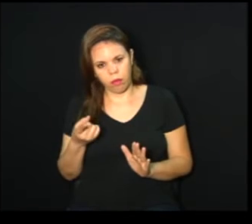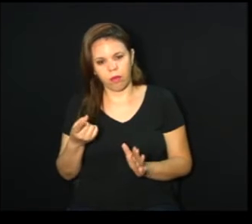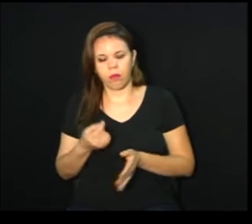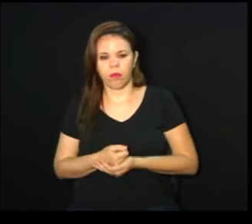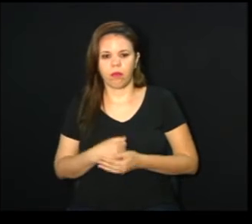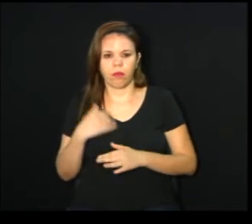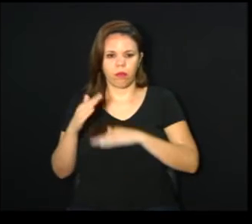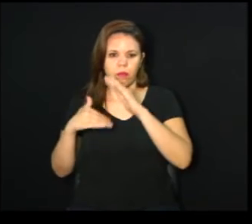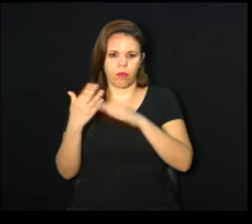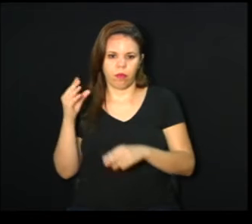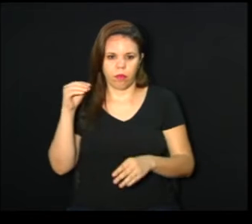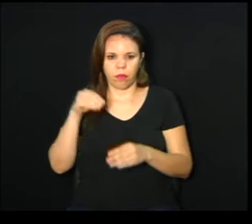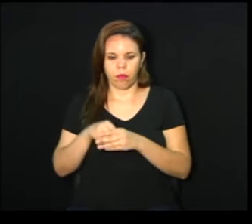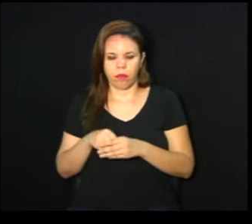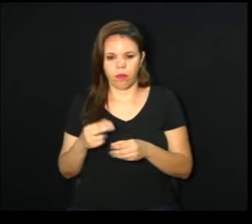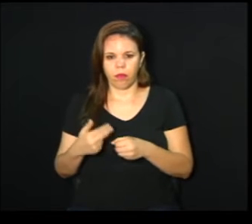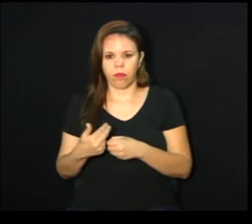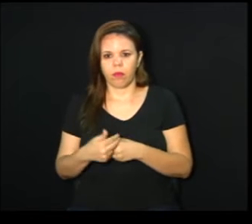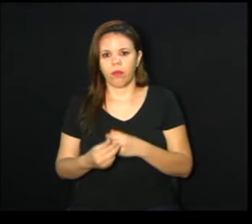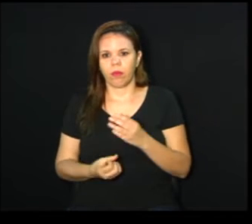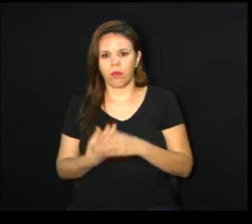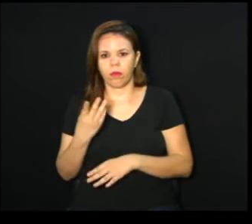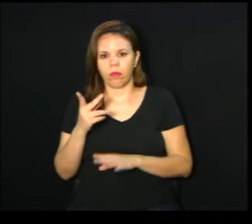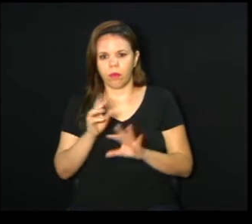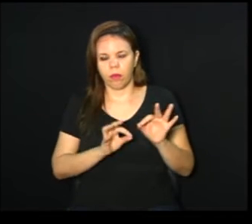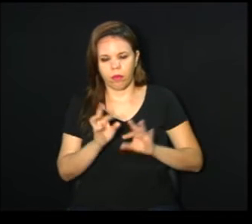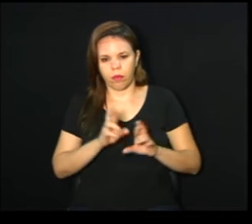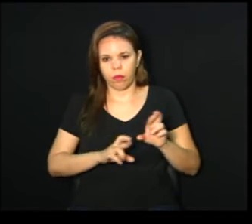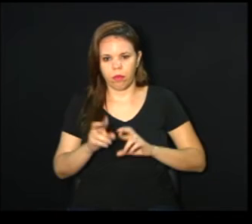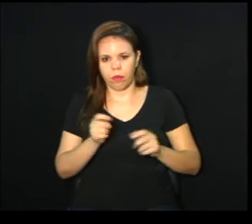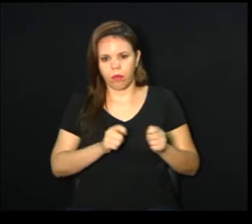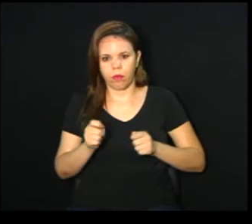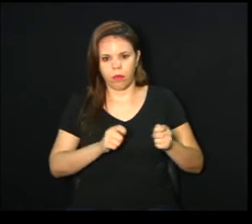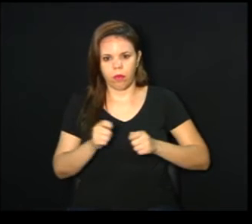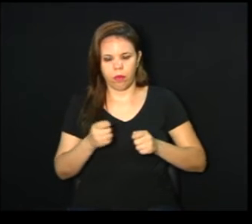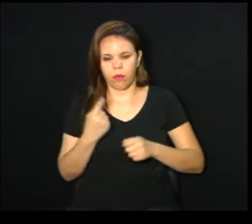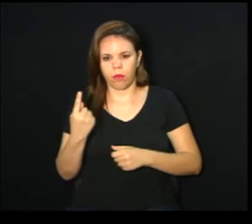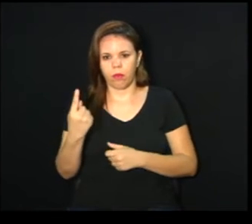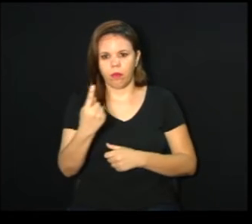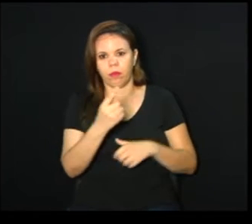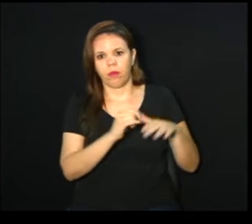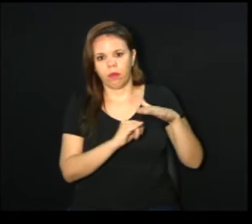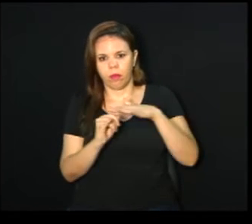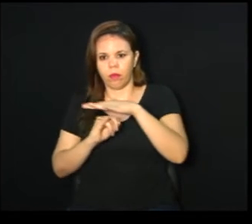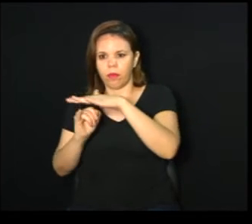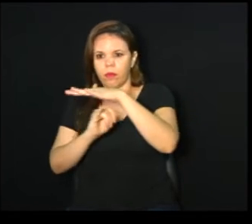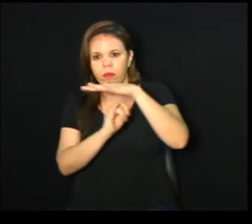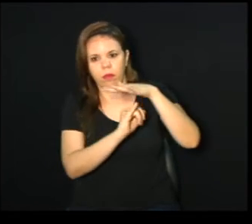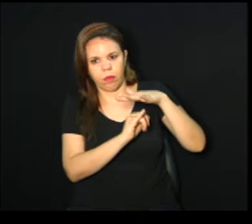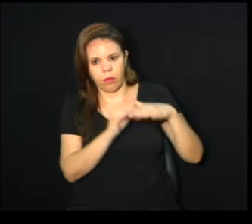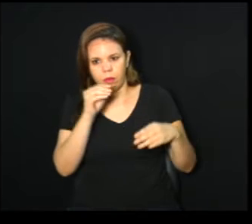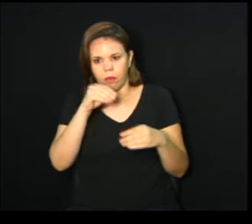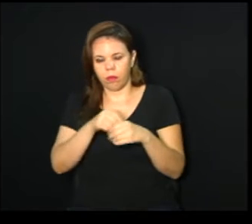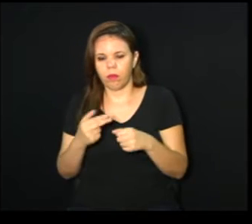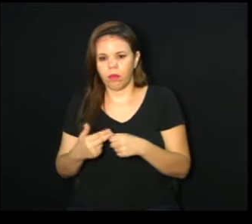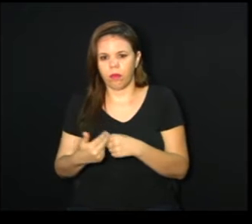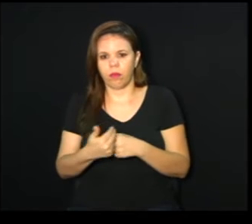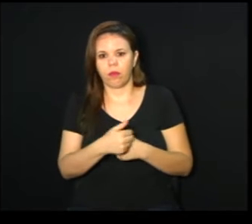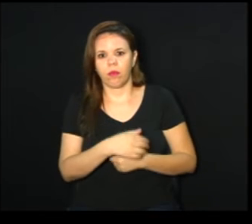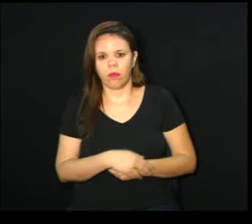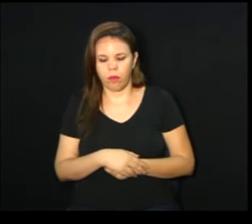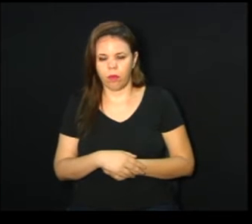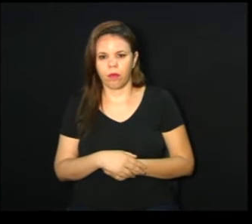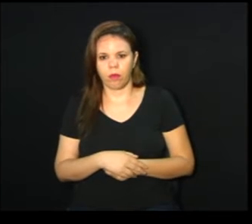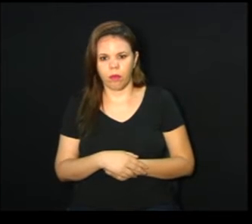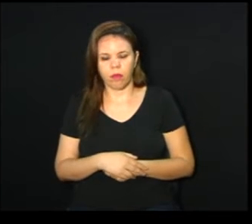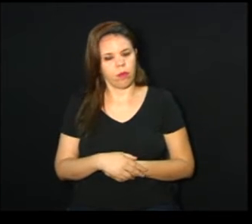Foi desenvolvido dentro do campus da Unicamp medições individualizadas para cada um dos departamentos e institutos da universidade.